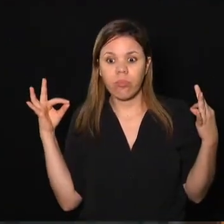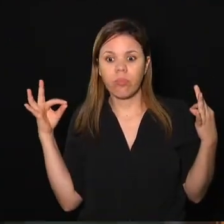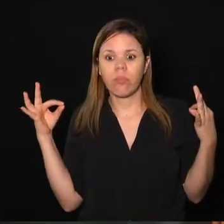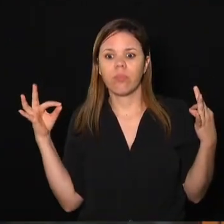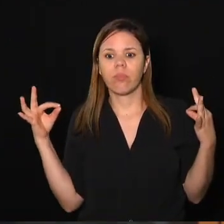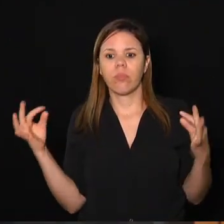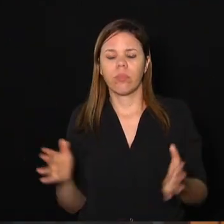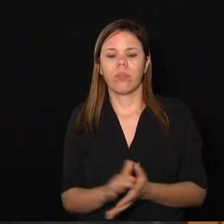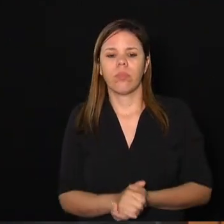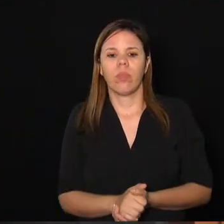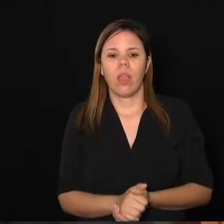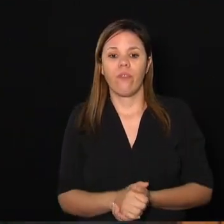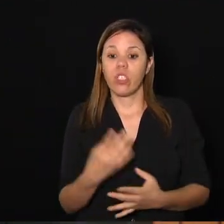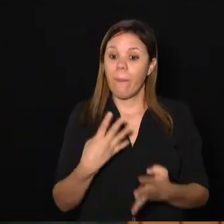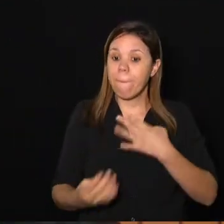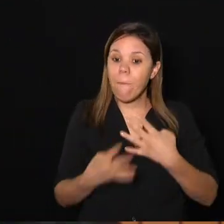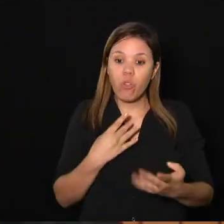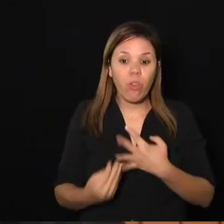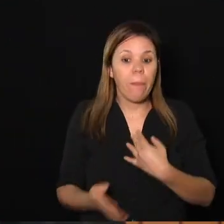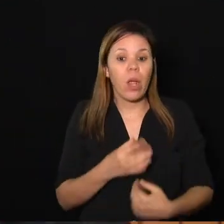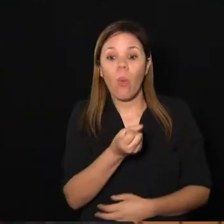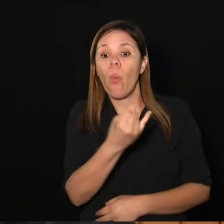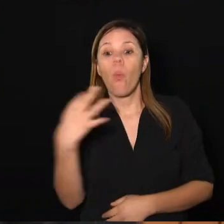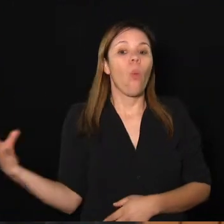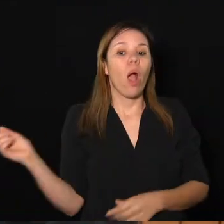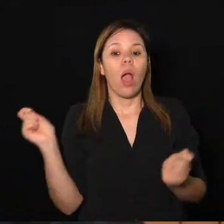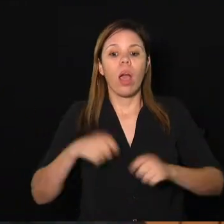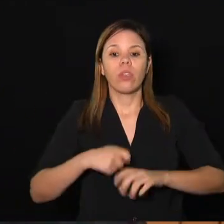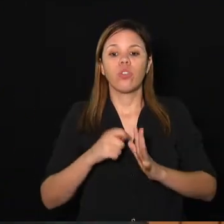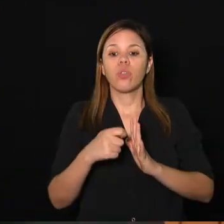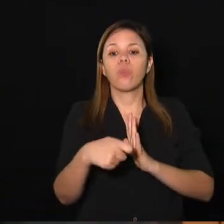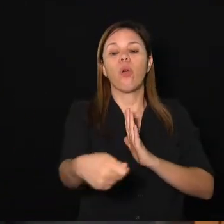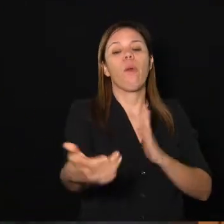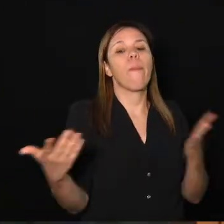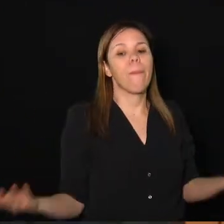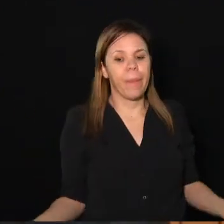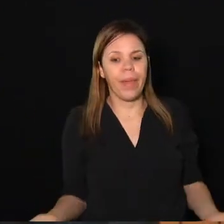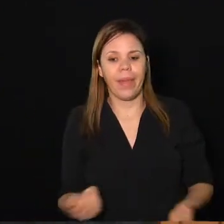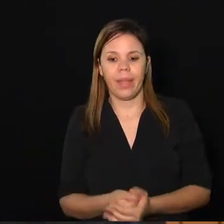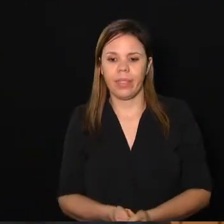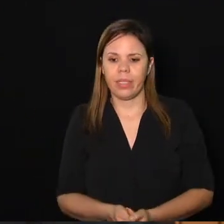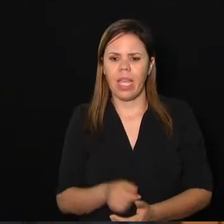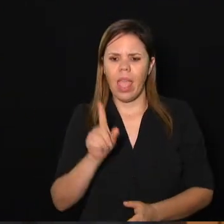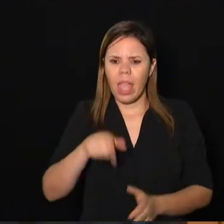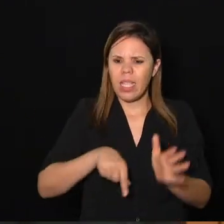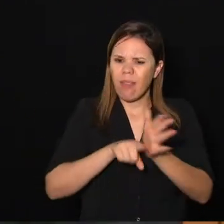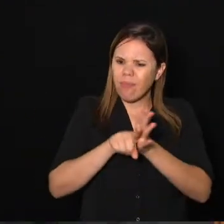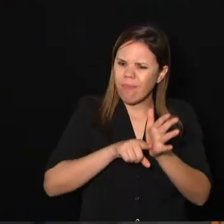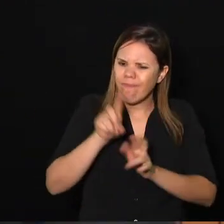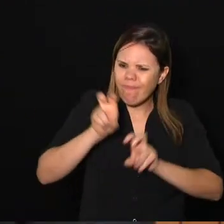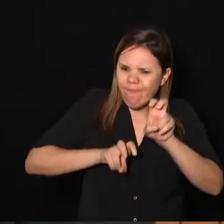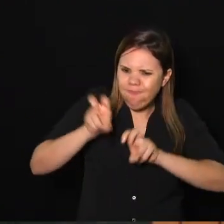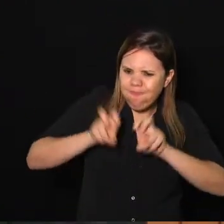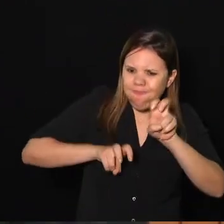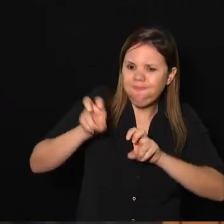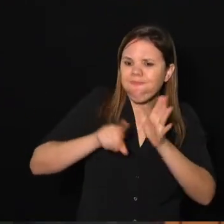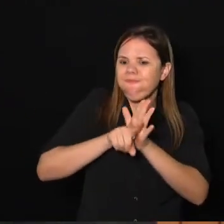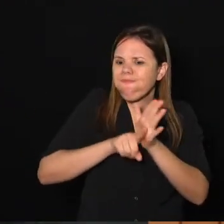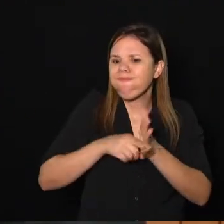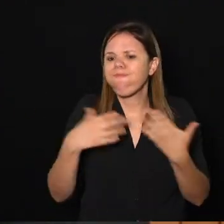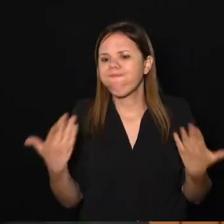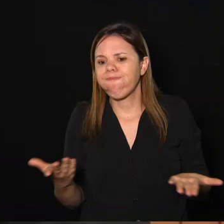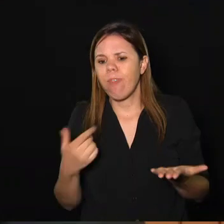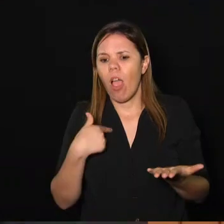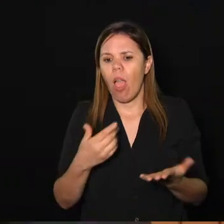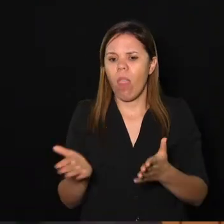pessoas por dia você multiplica quantas seriam por mês então são isso são estatísticas isso aí são dados que eu